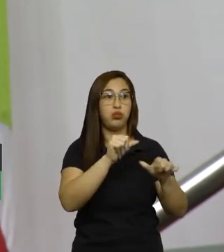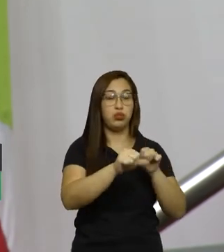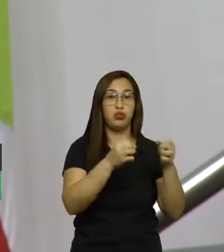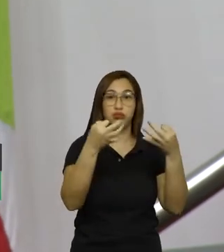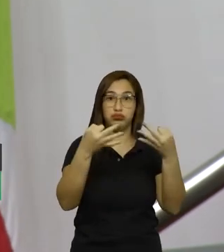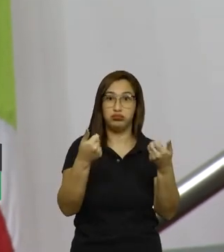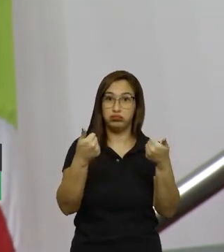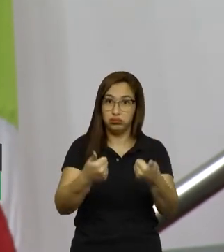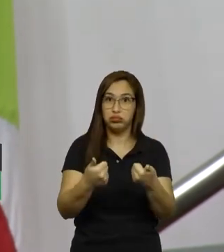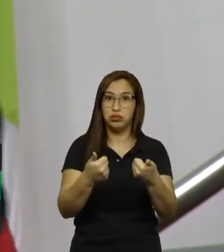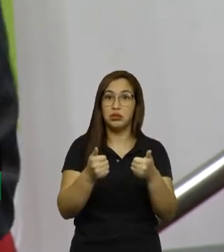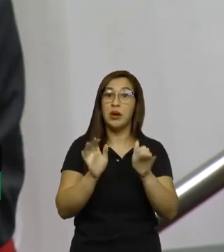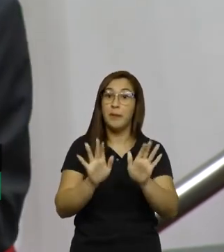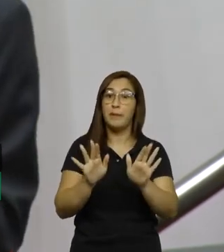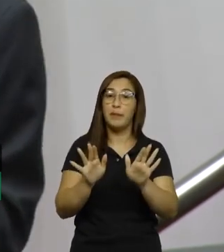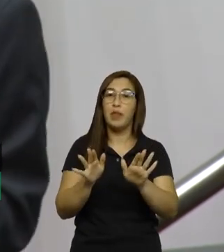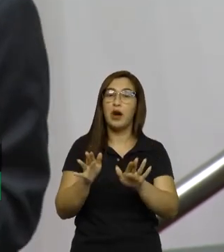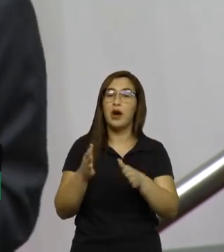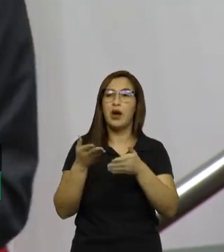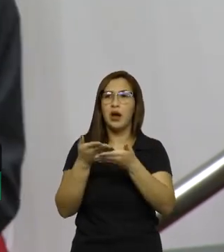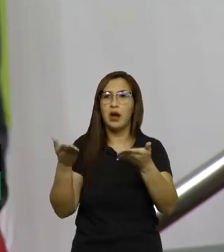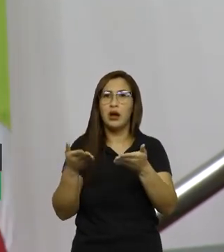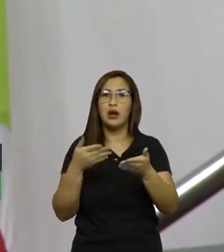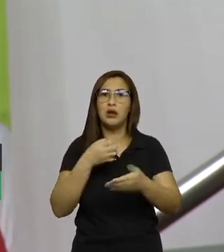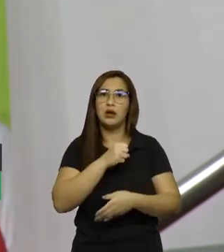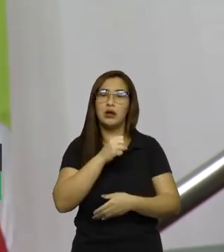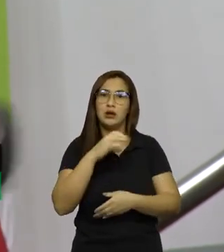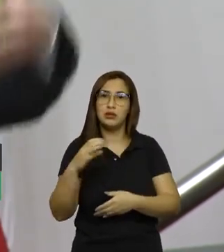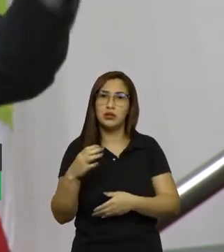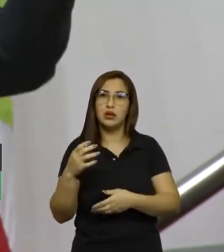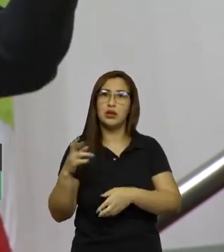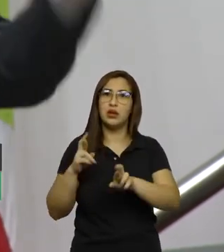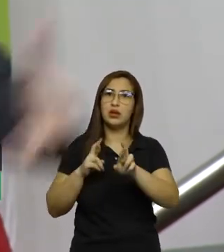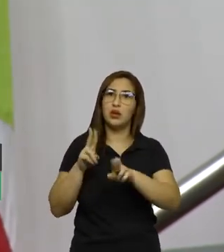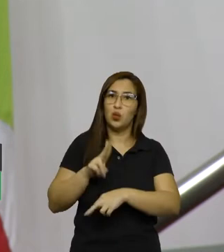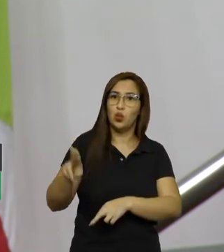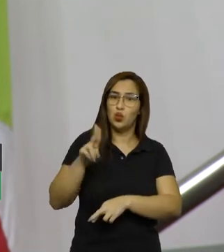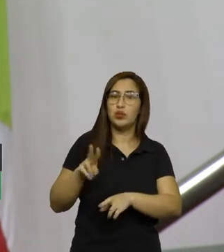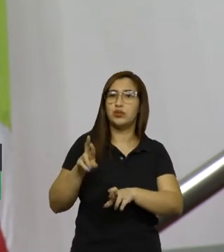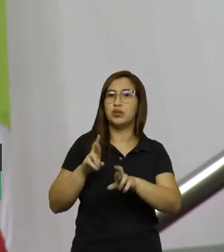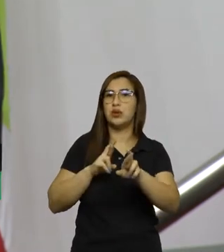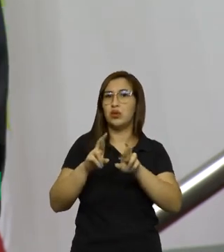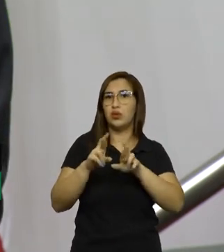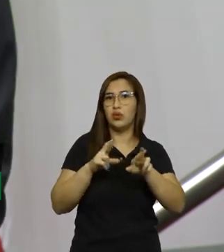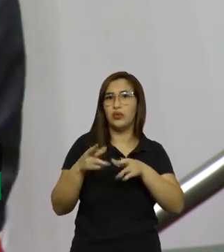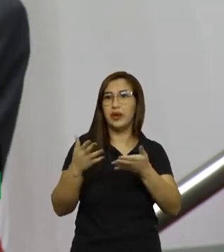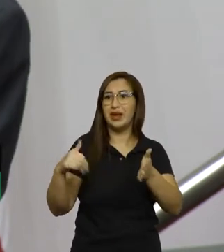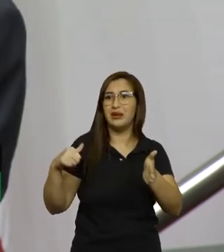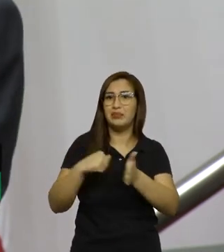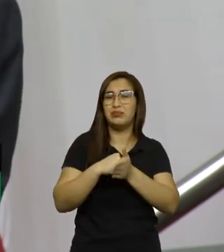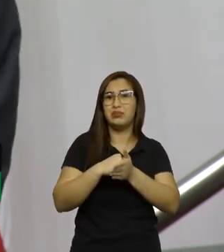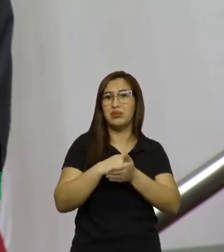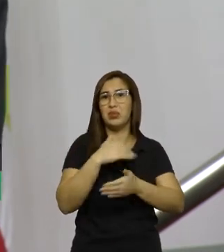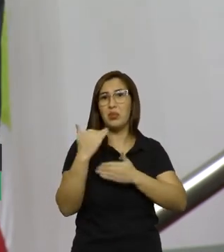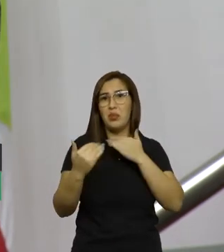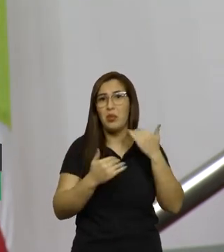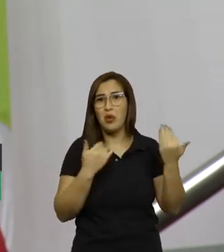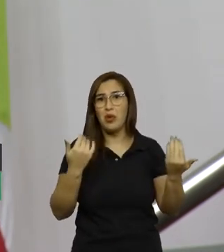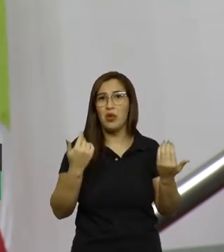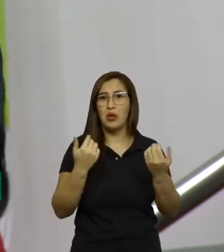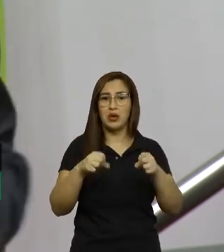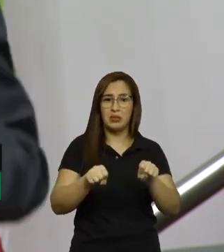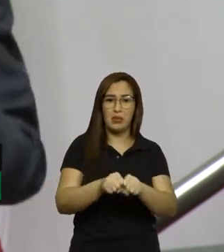que os catarinenses nas rodovias estaduais estão sofrendo acidentes, estão tendo